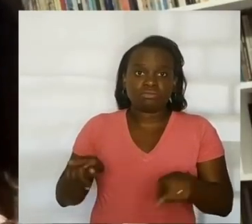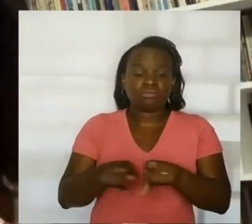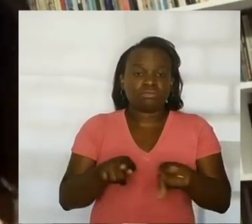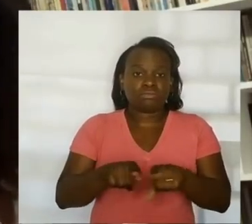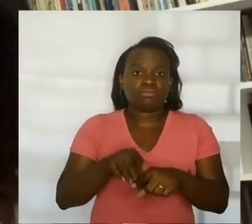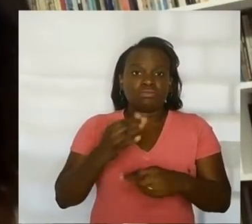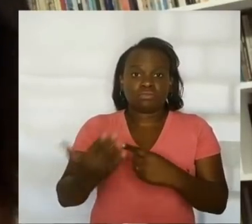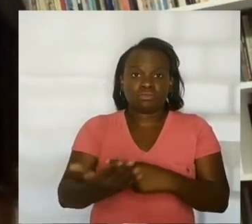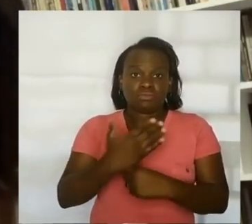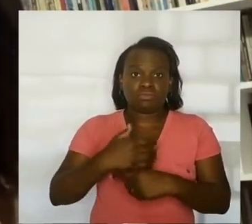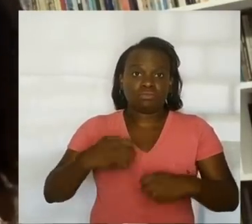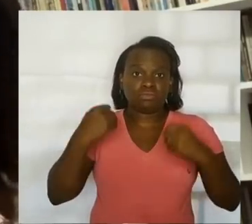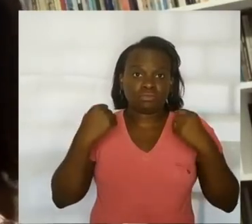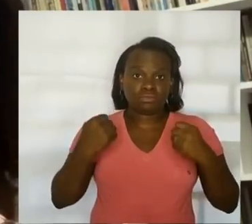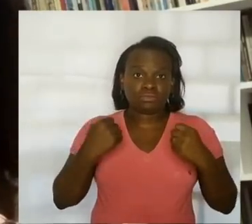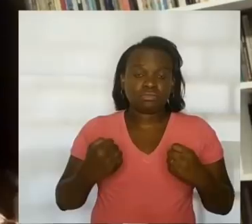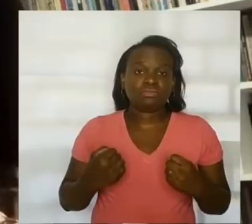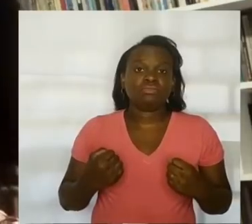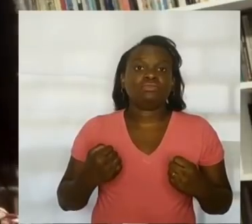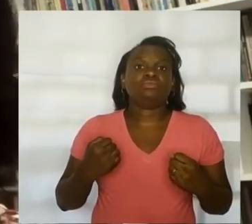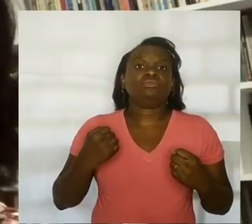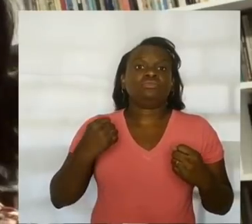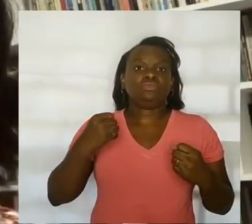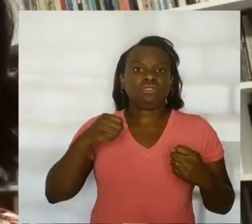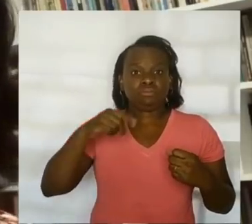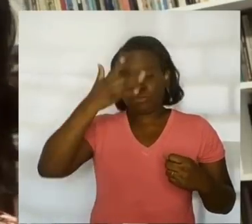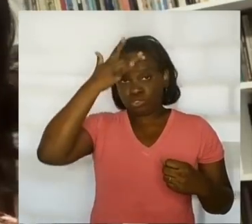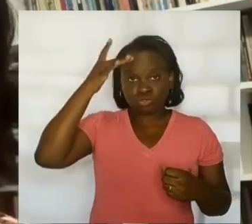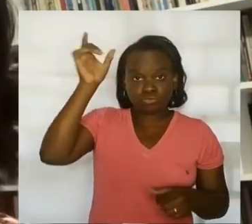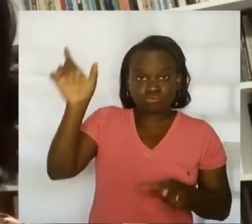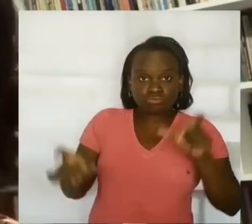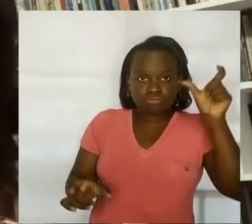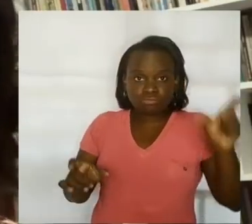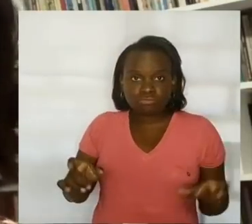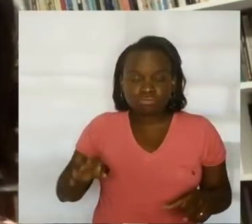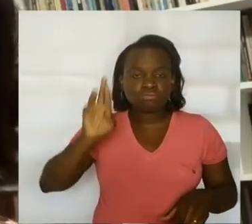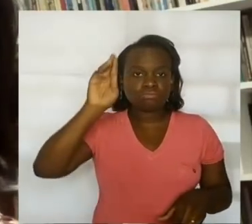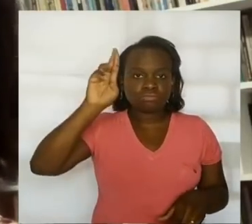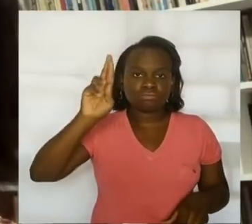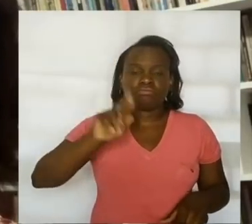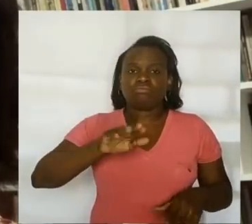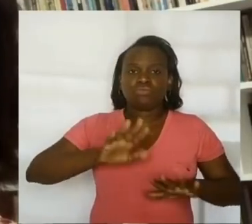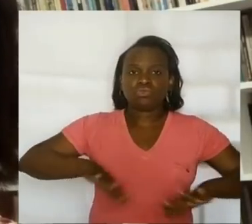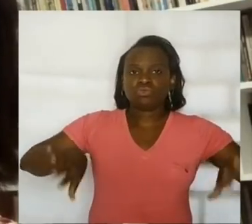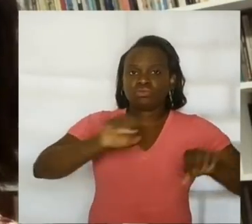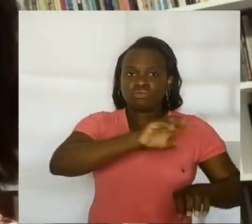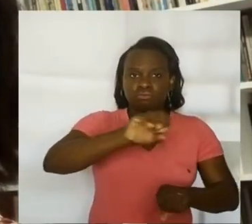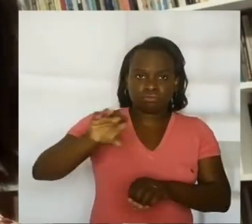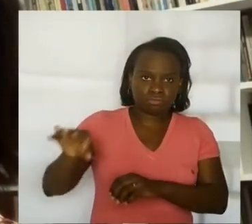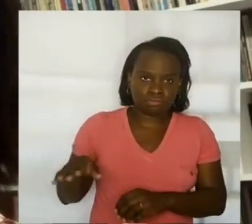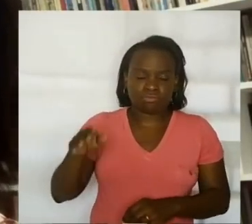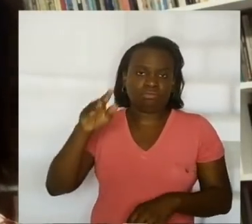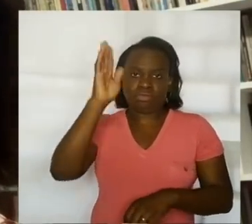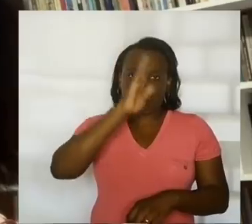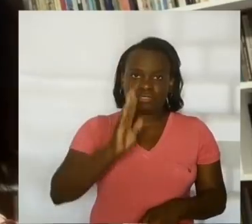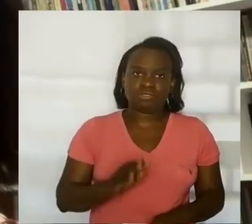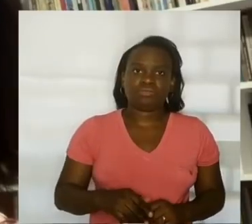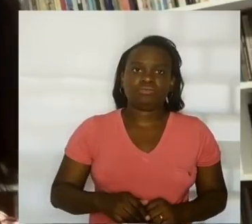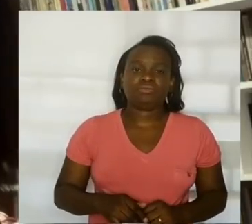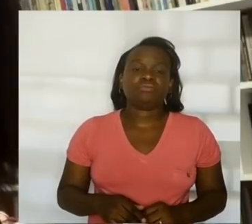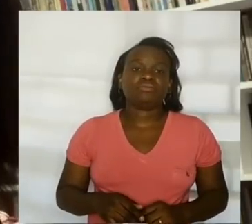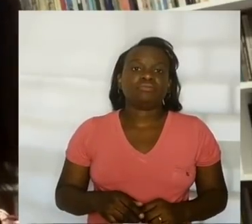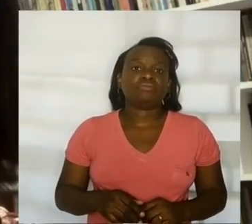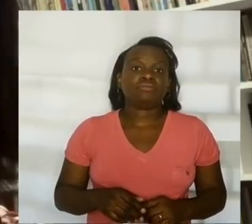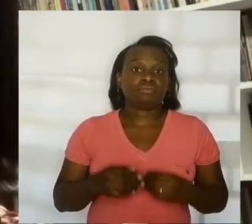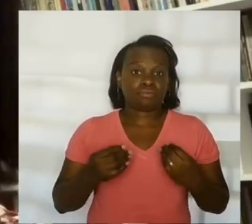que nos fortaleça enquanto sujeitos, atores desse processo educacional no nosso país,